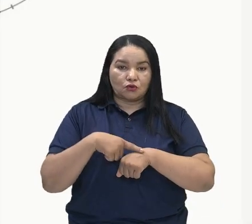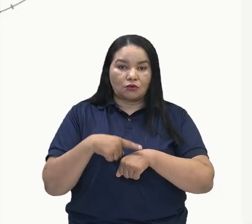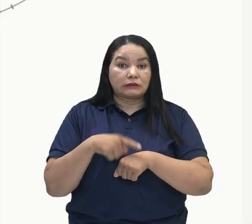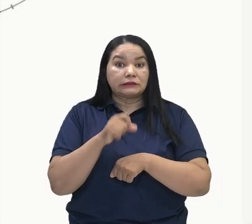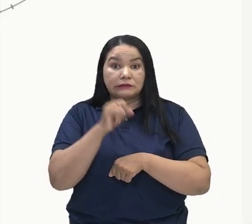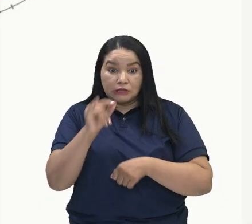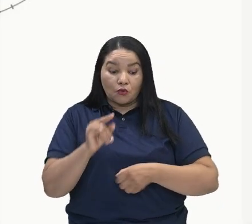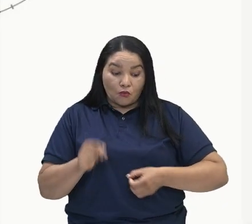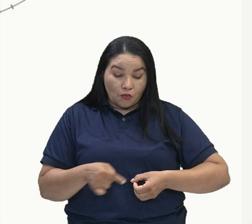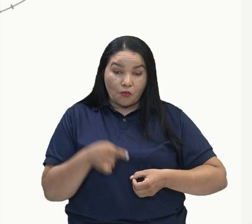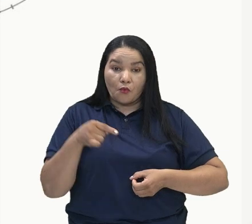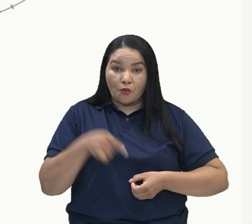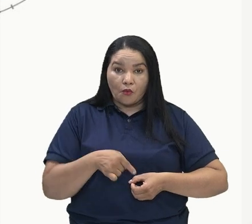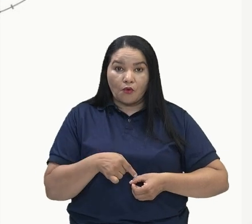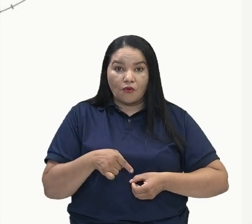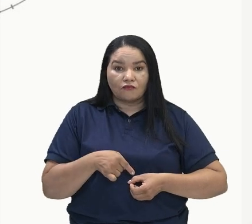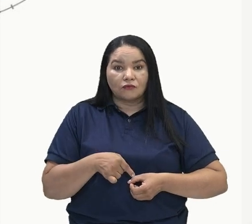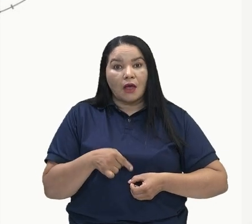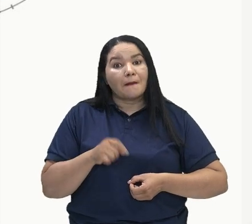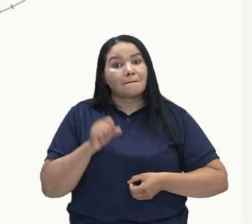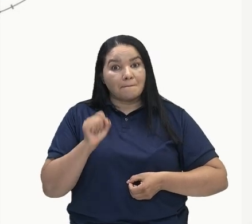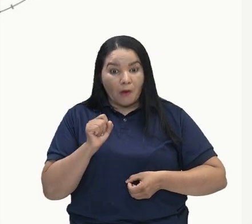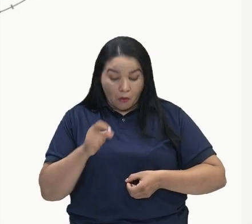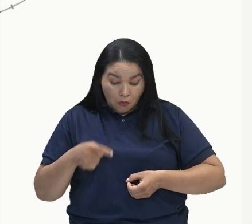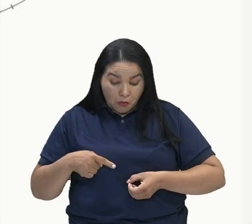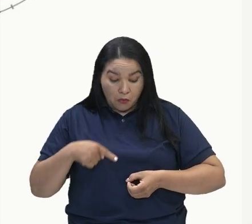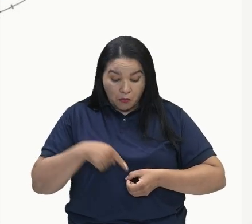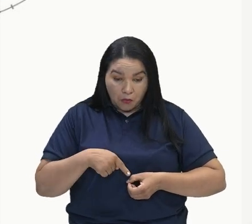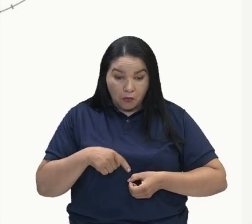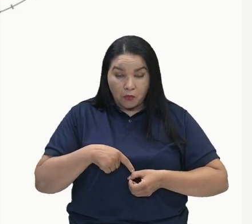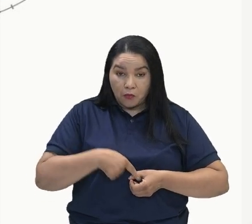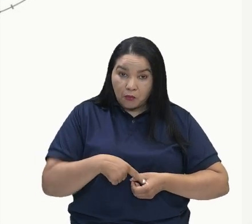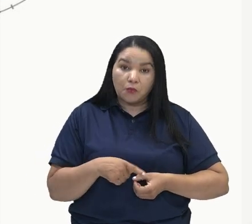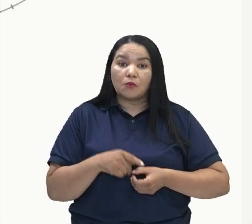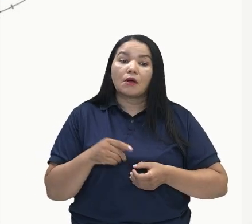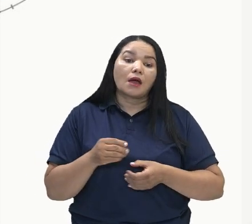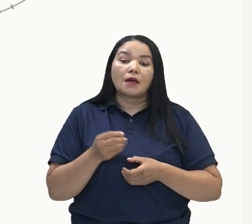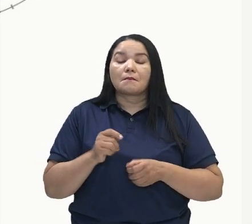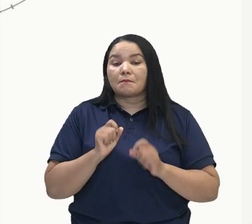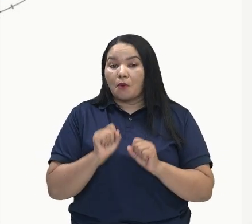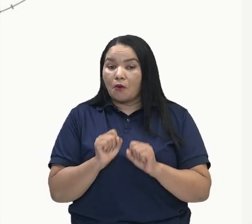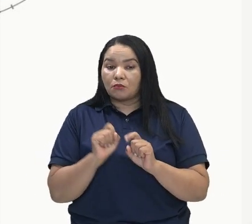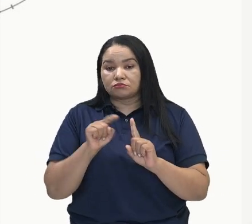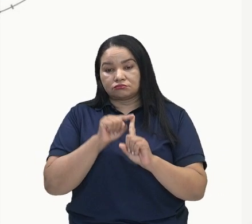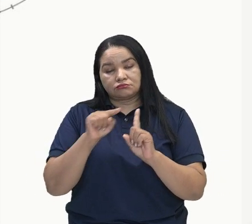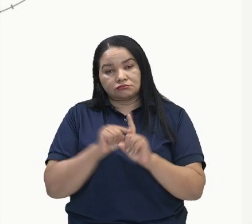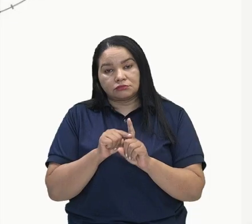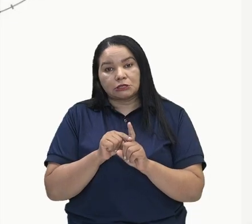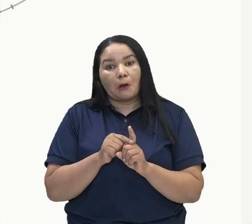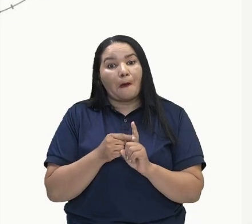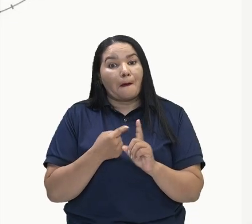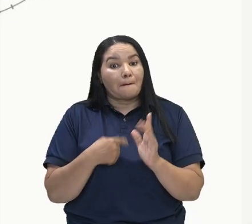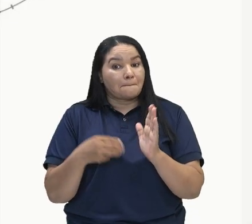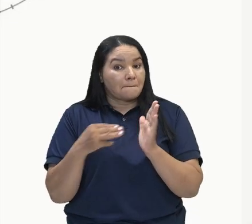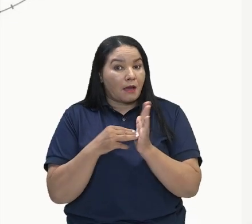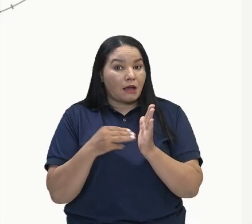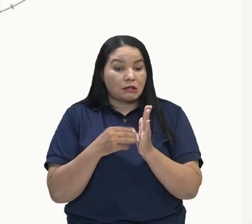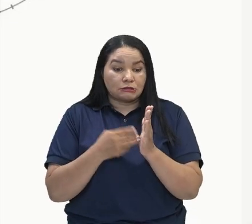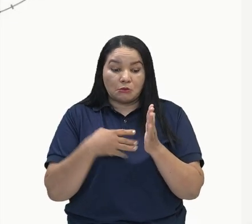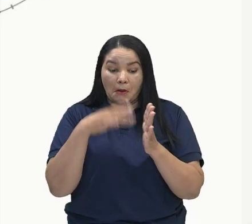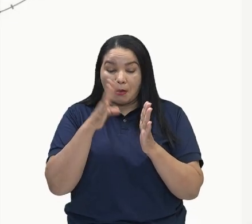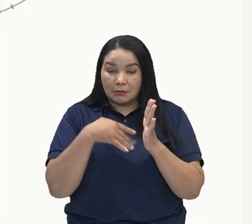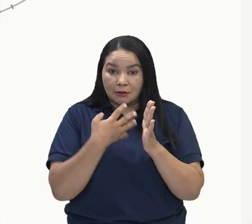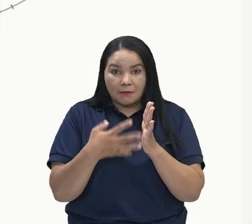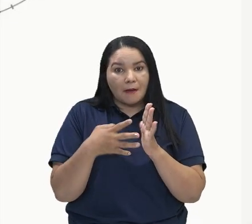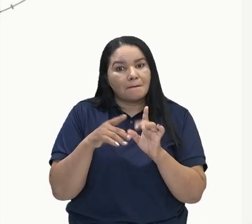ali disponível, essa mulher pode engravidar, tá? Por isso que aquele método lá da tabelinha, ele pode ser falho, né? A mulher